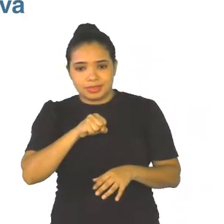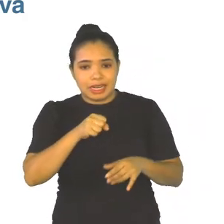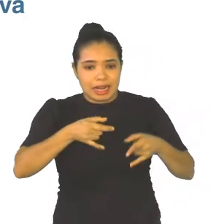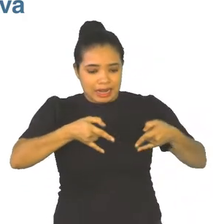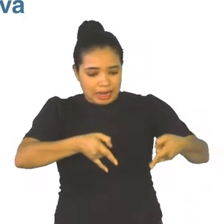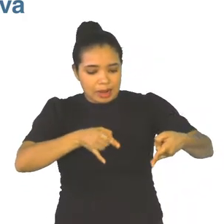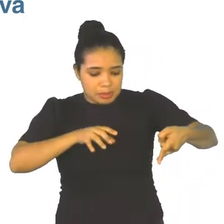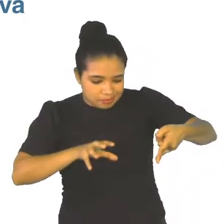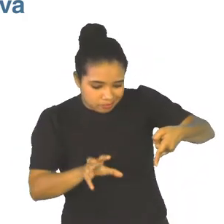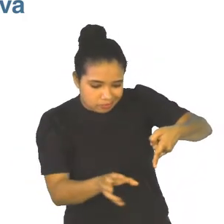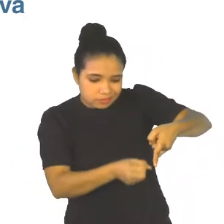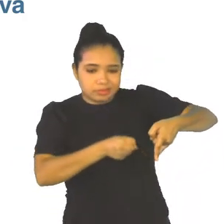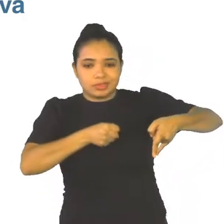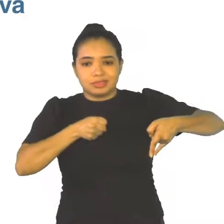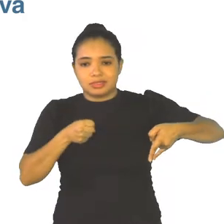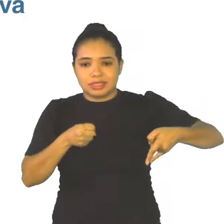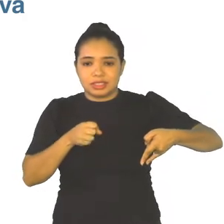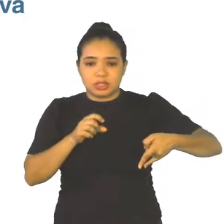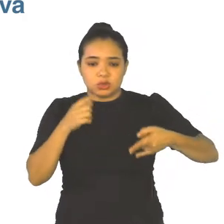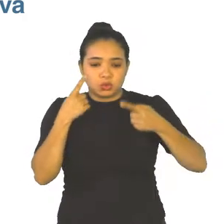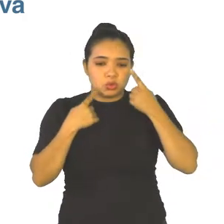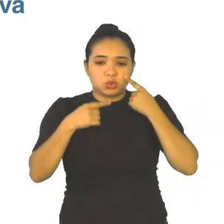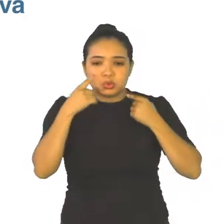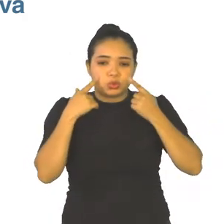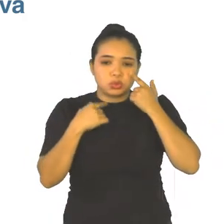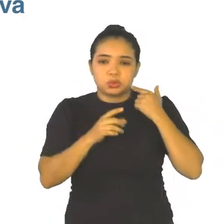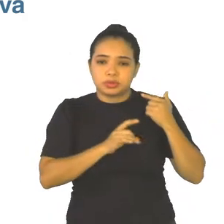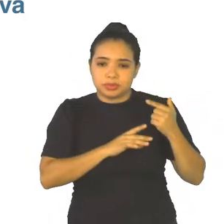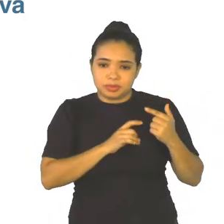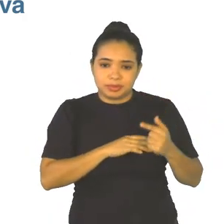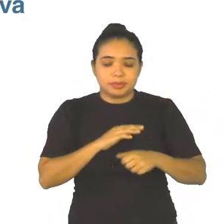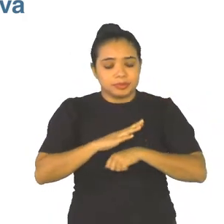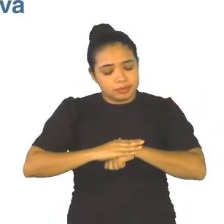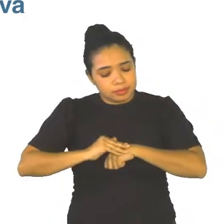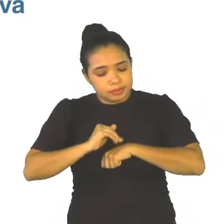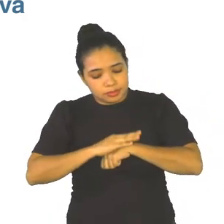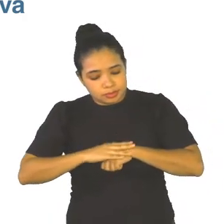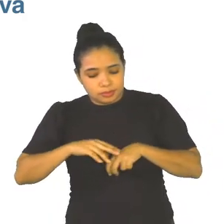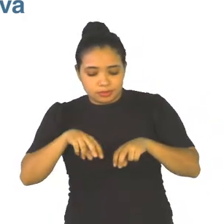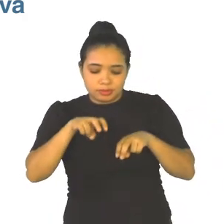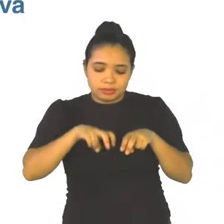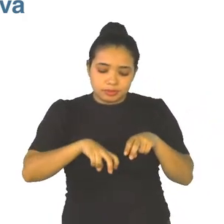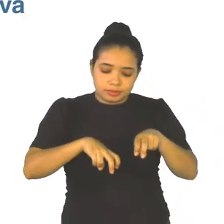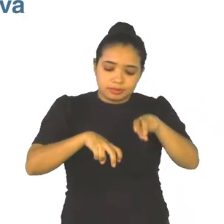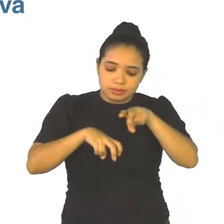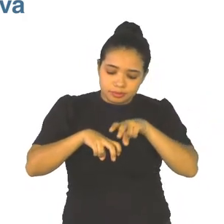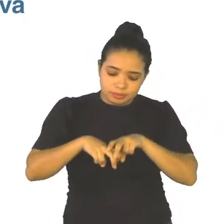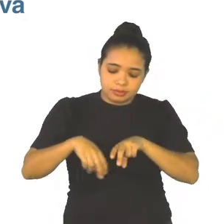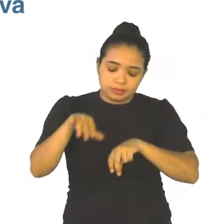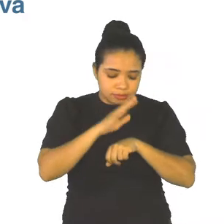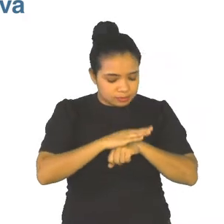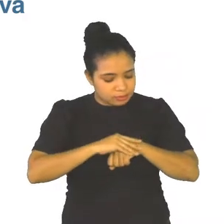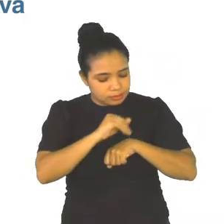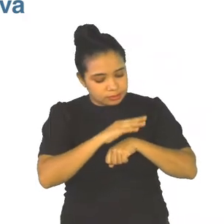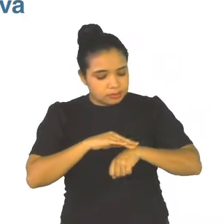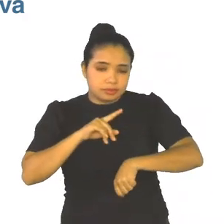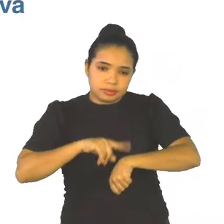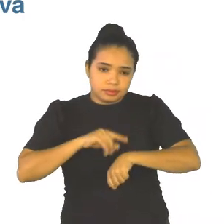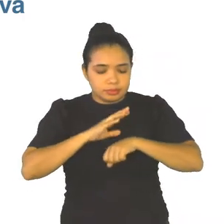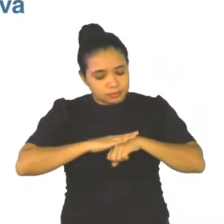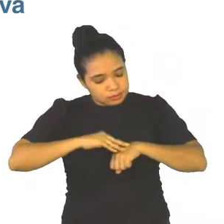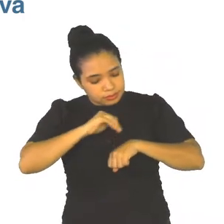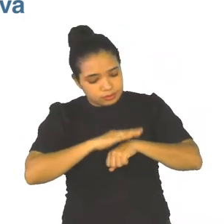cama, chorando, temendo o pior. Consola a filha, sentam-se na cama. Dá um tempo, a